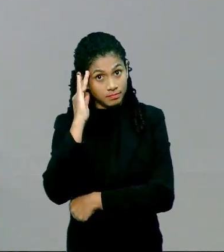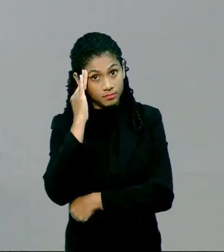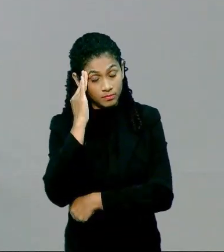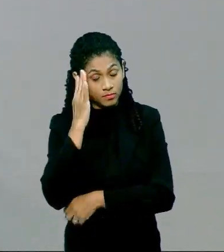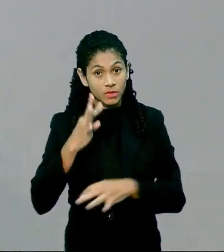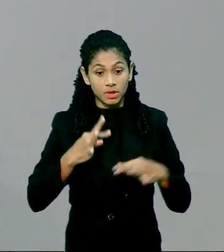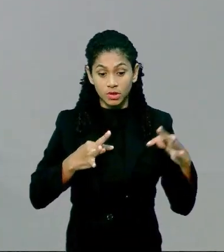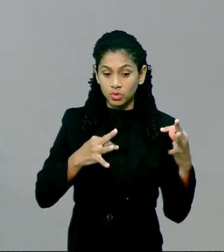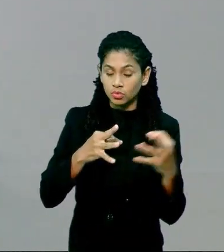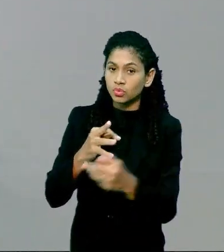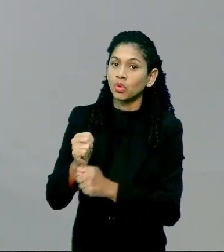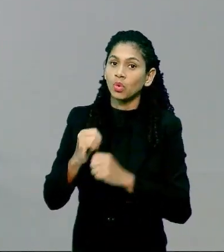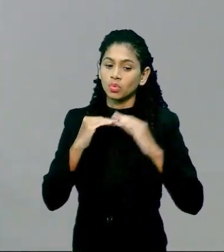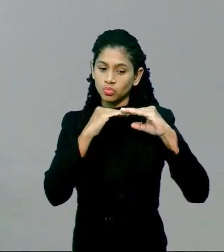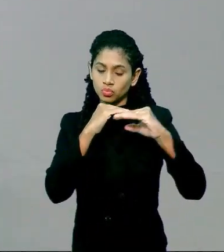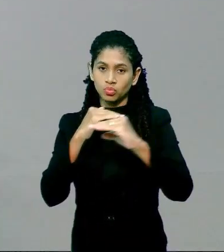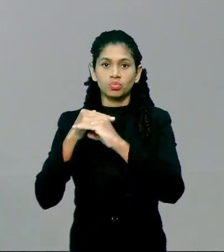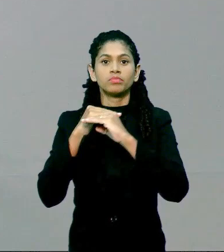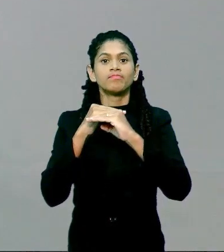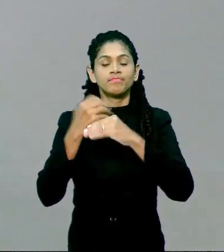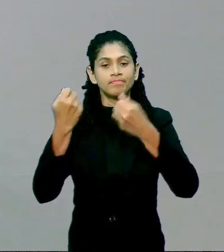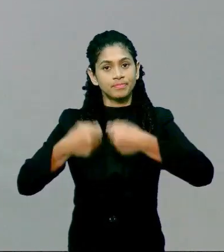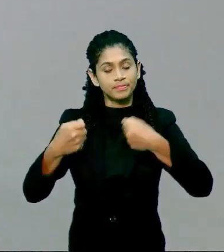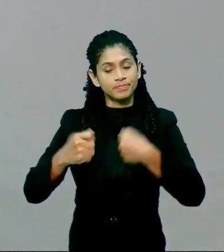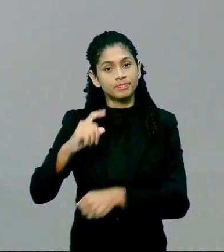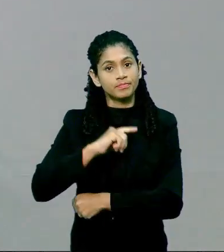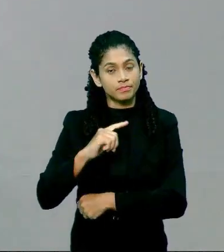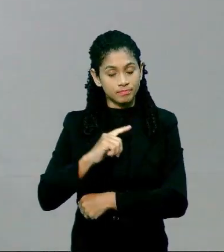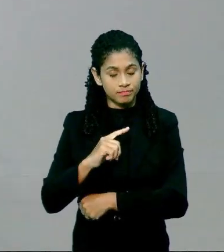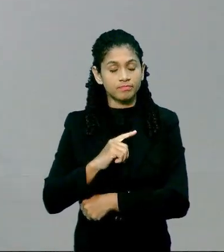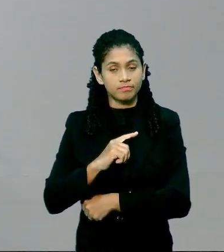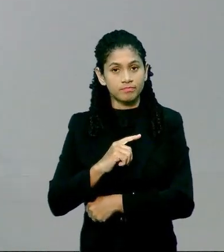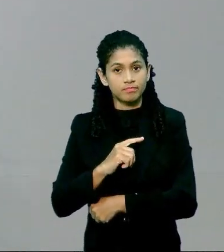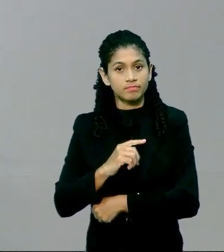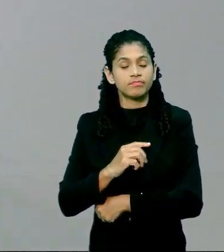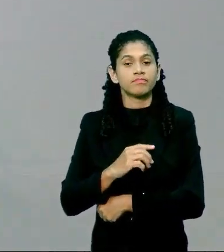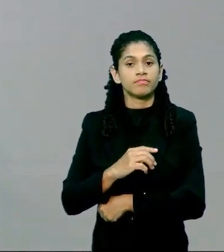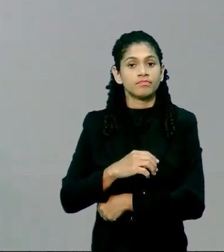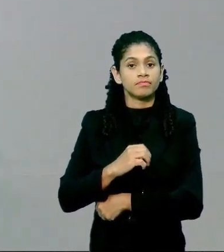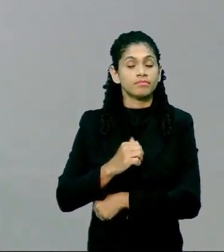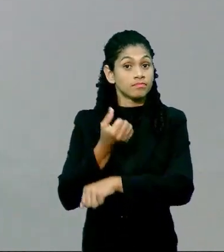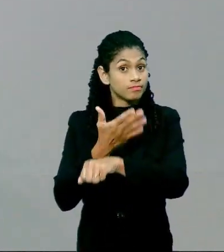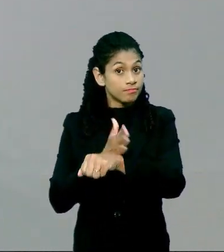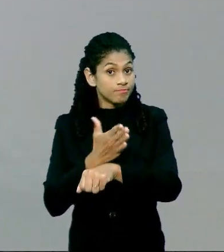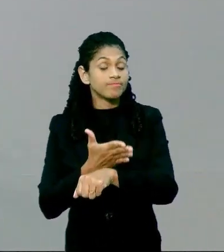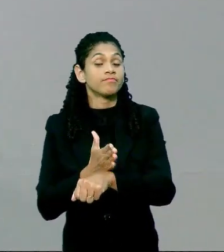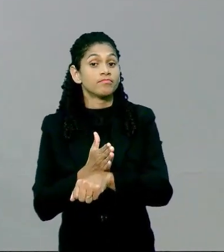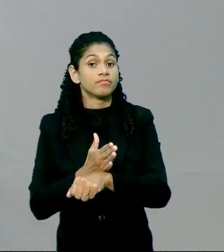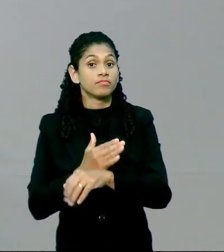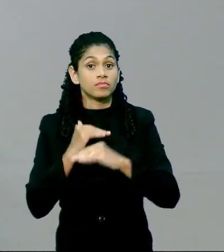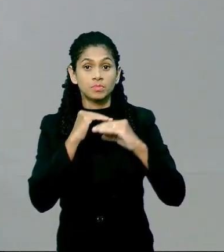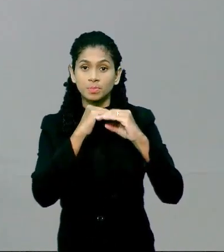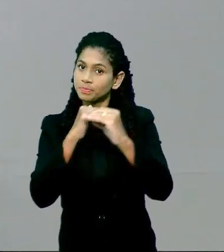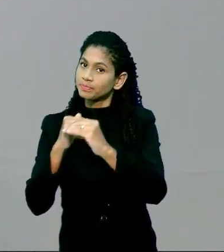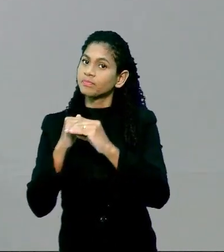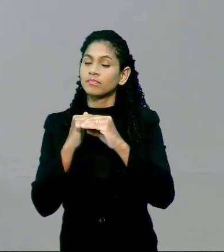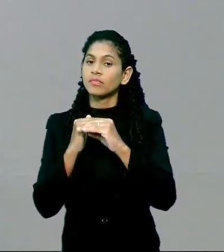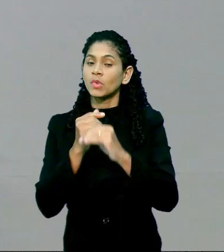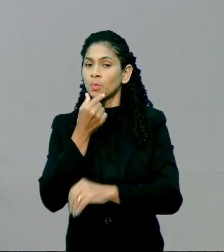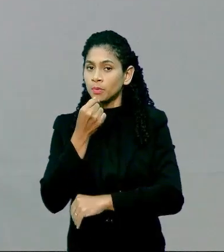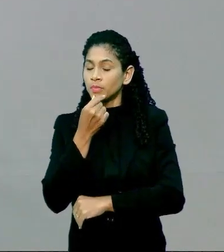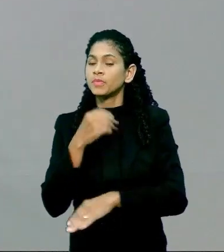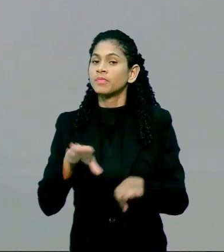todos devem ter exercícios iguais, né? Então, cabe ao menino também cuidar da casa, cuidar dos filhos. E qual